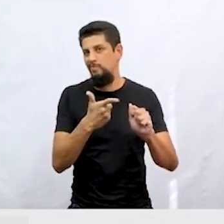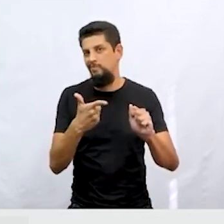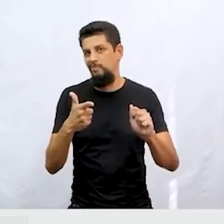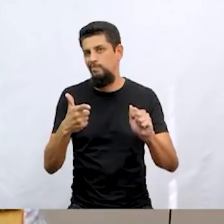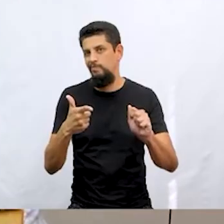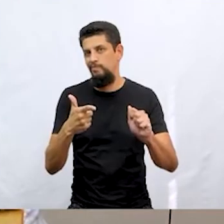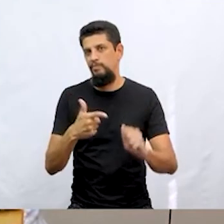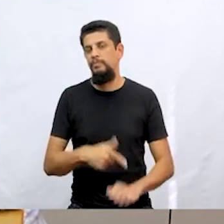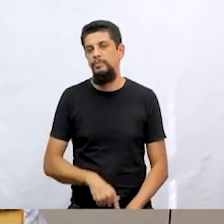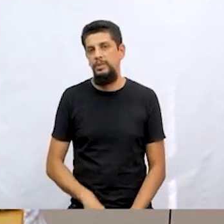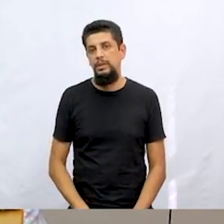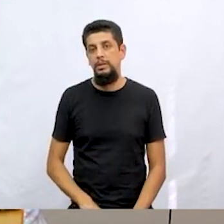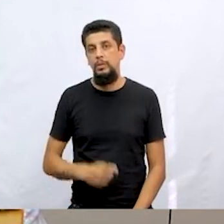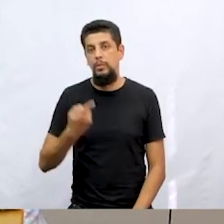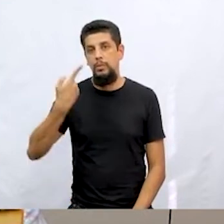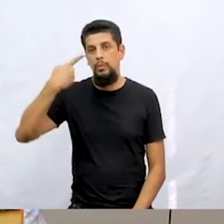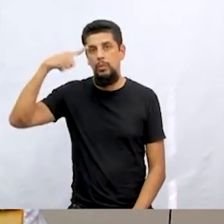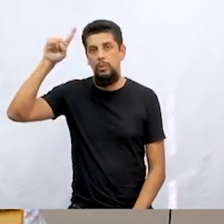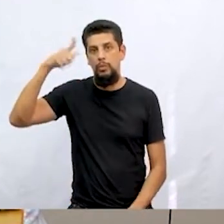estava na imagem B.